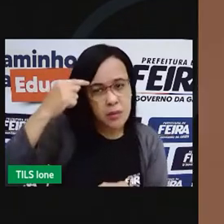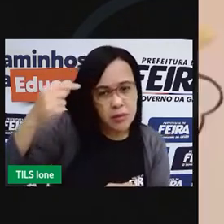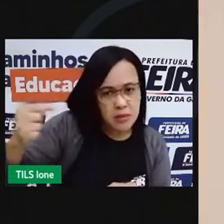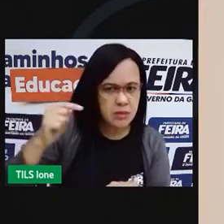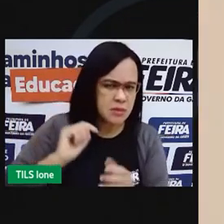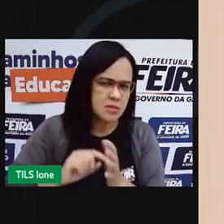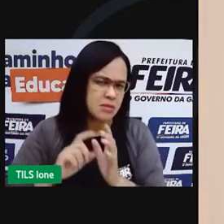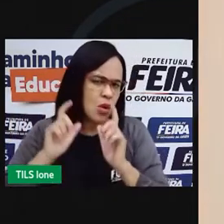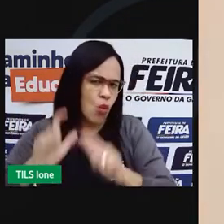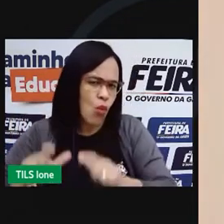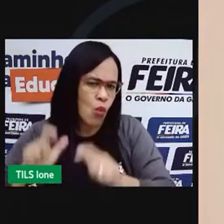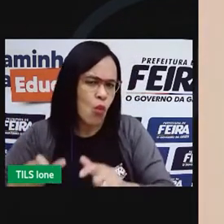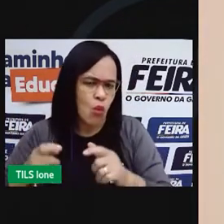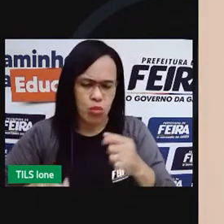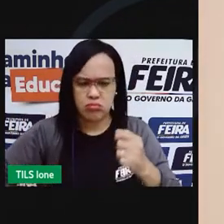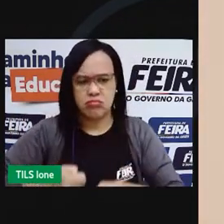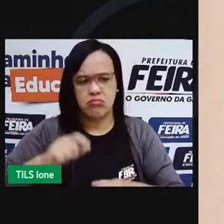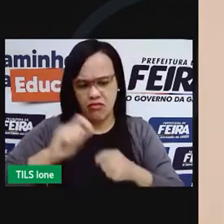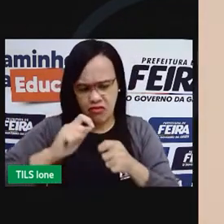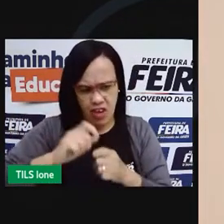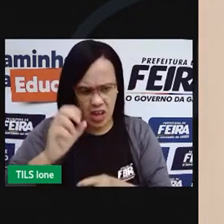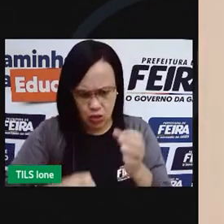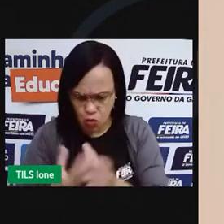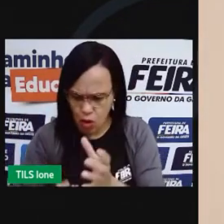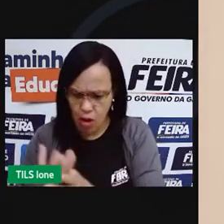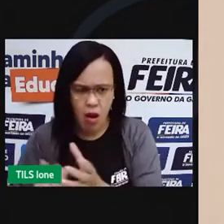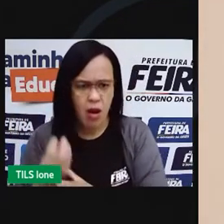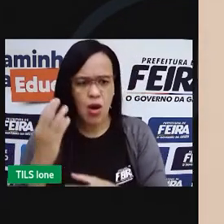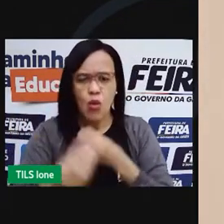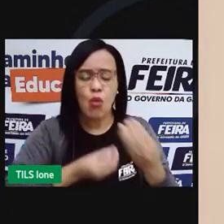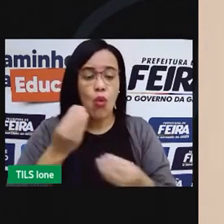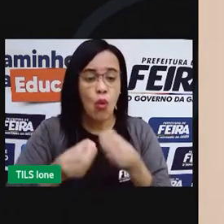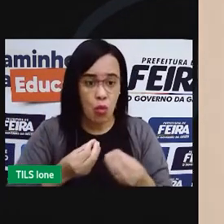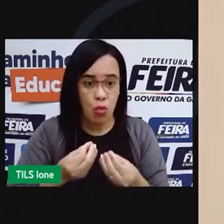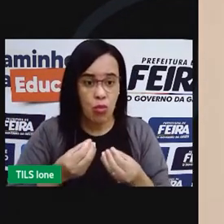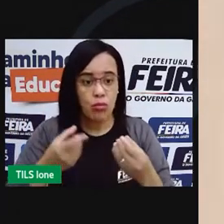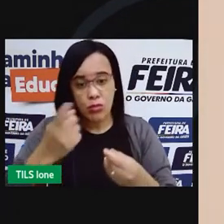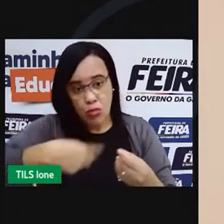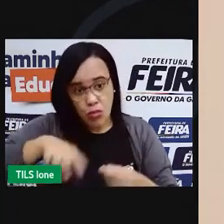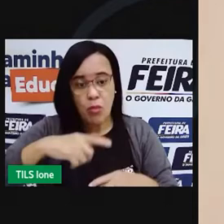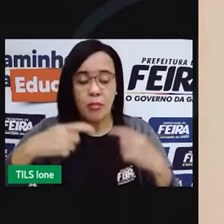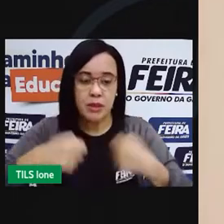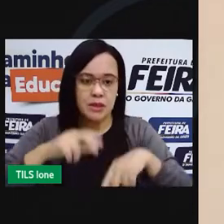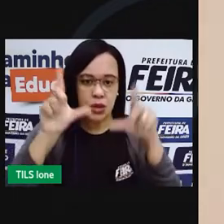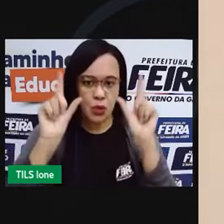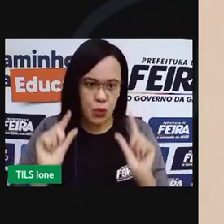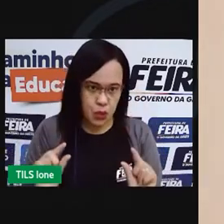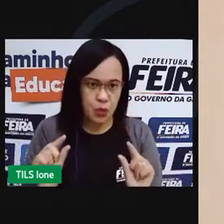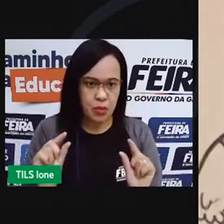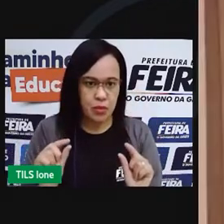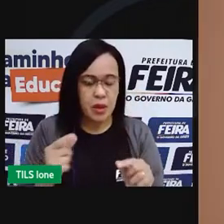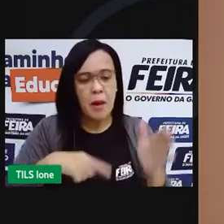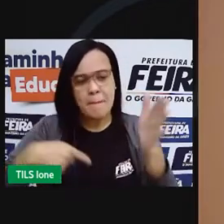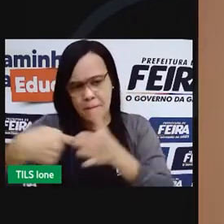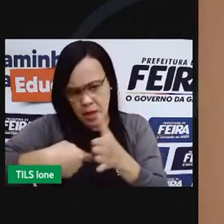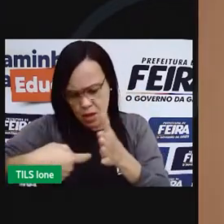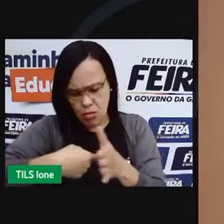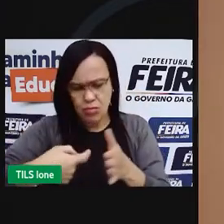foi produzido. Reduzir o consumo. Antes de comprar alguma coisa, vamos perguntar: eu preciso mesmo